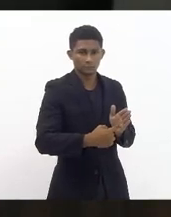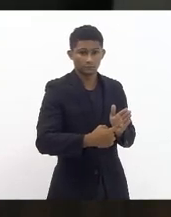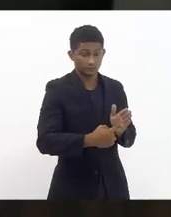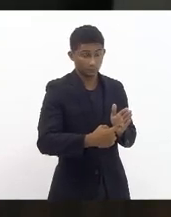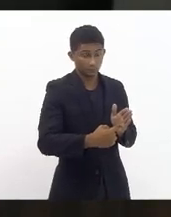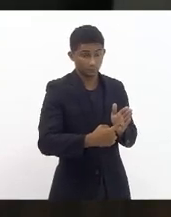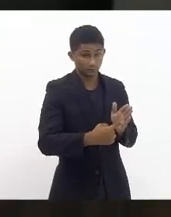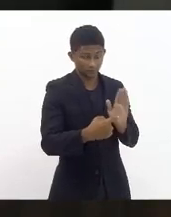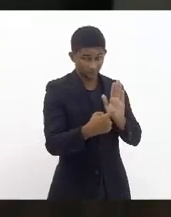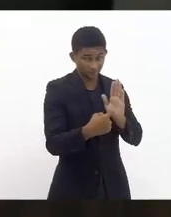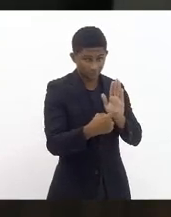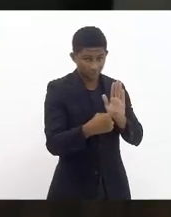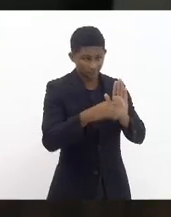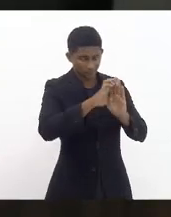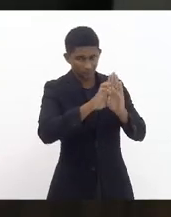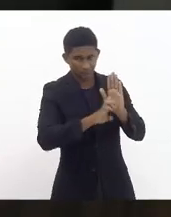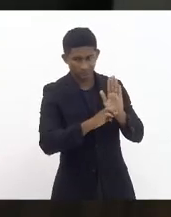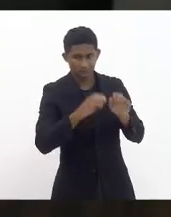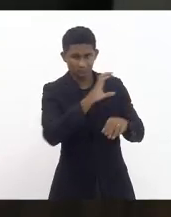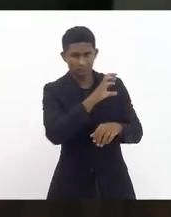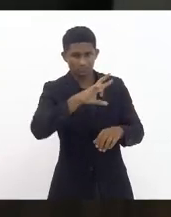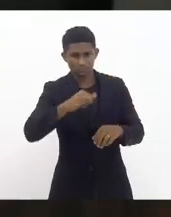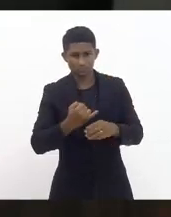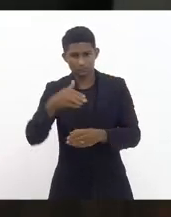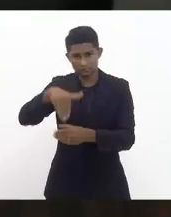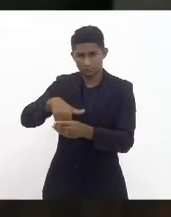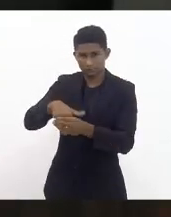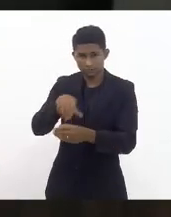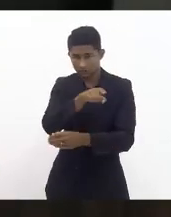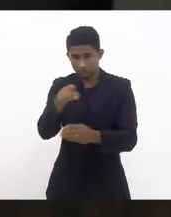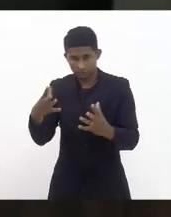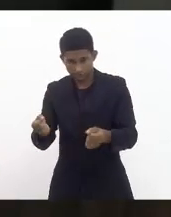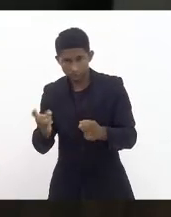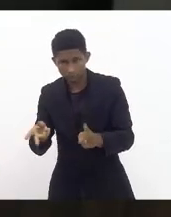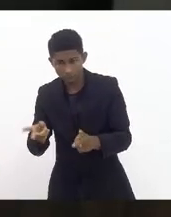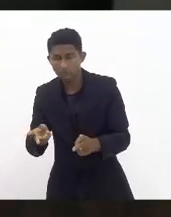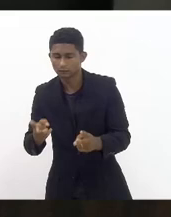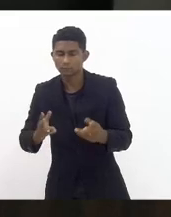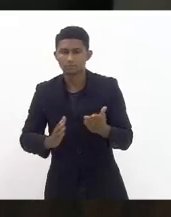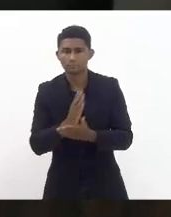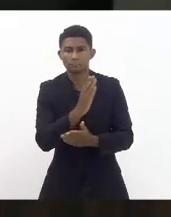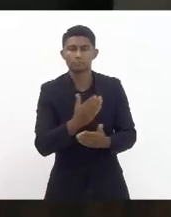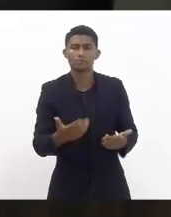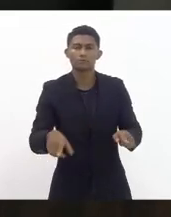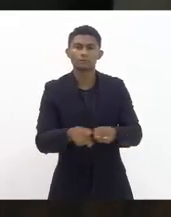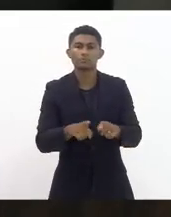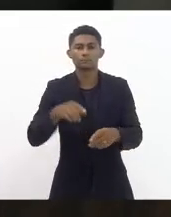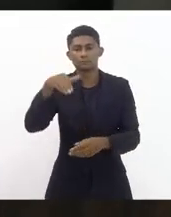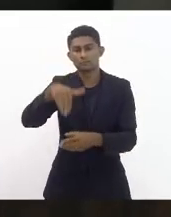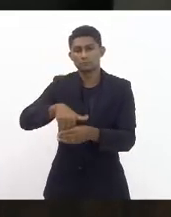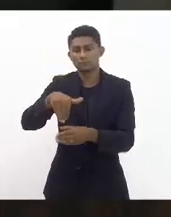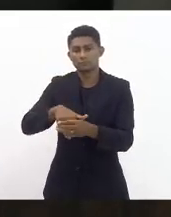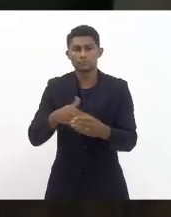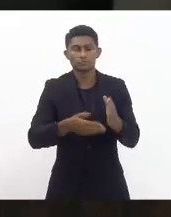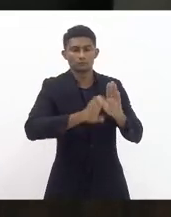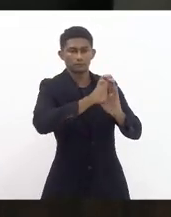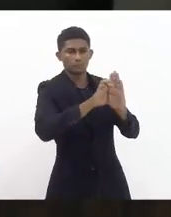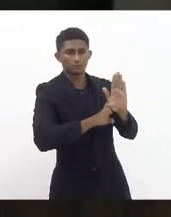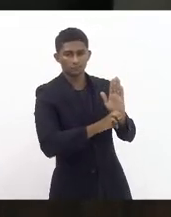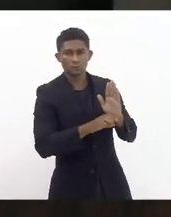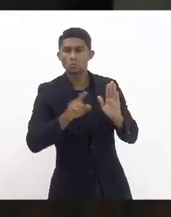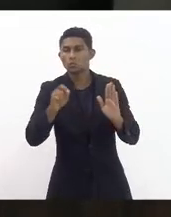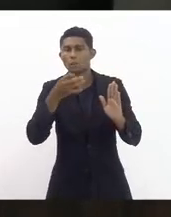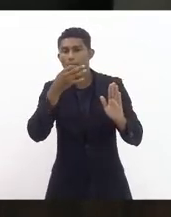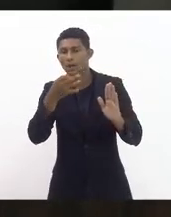a emenda da Comissão de Constituição e Justiça. Senhores que aprovam, isso como estão, aprovado. Em votação, a emenda com parecer